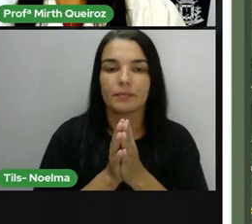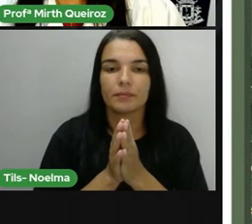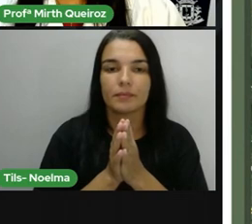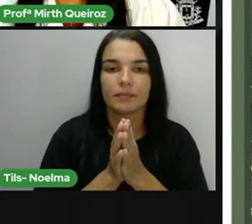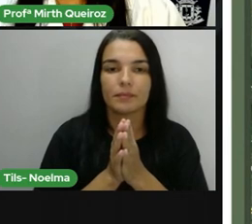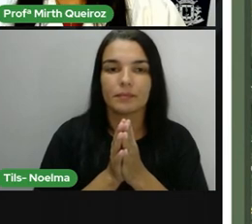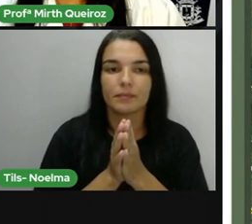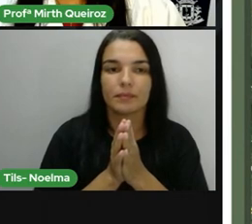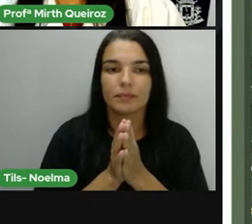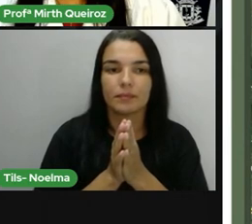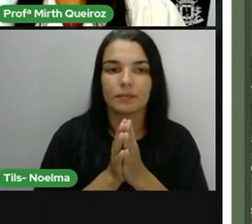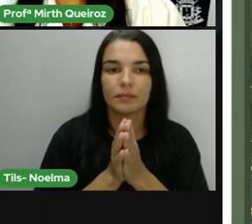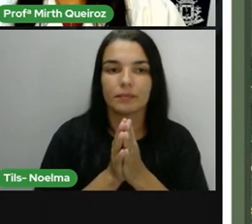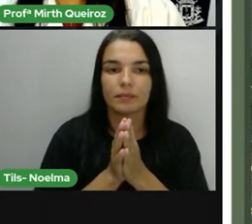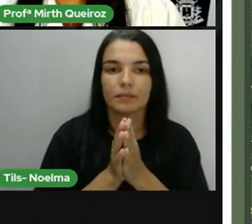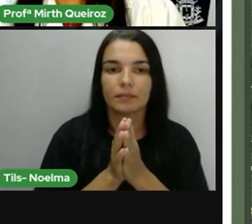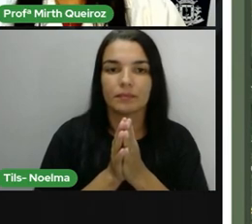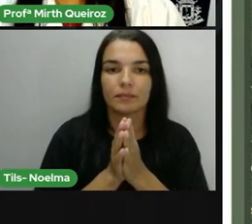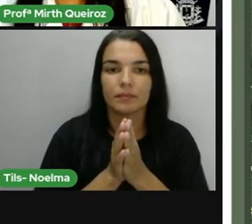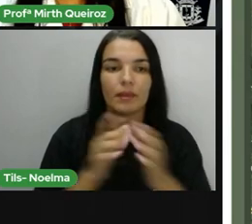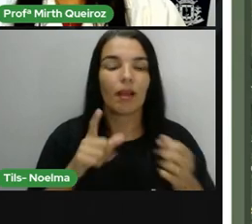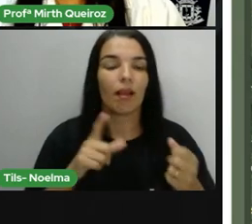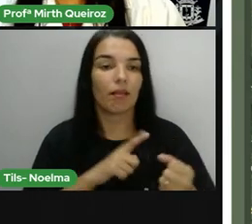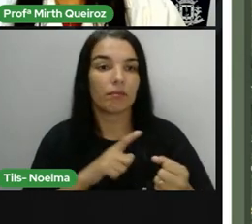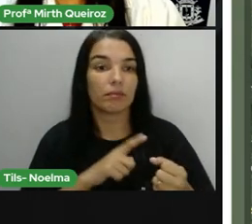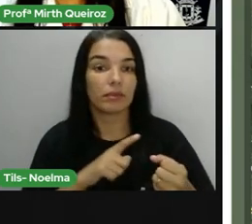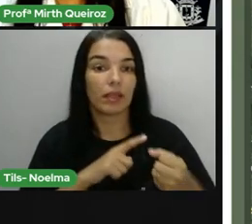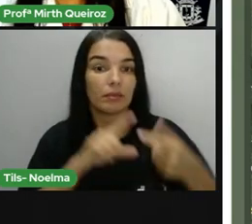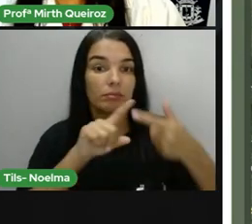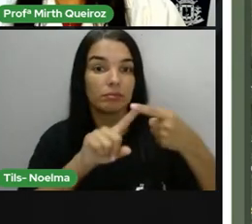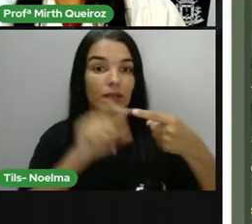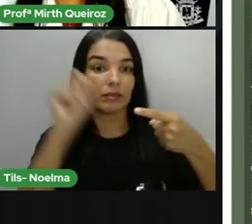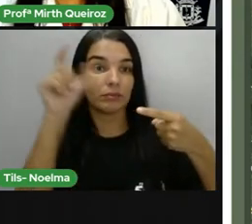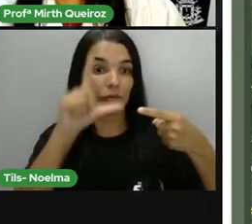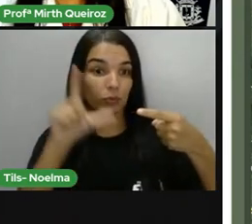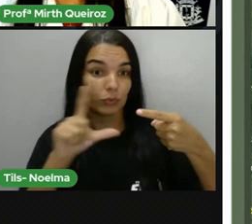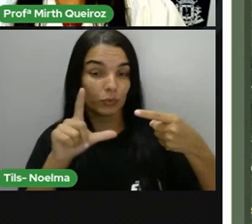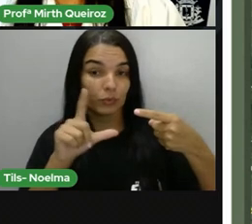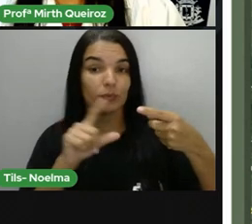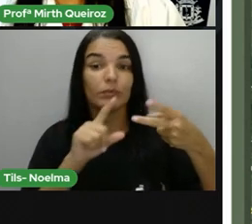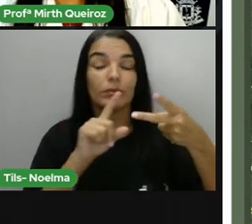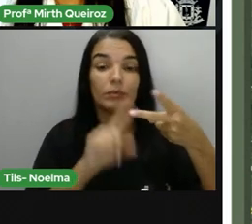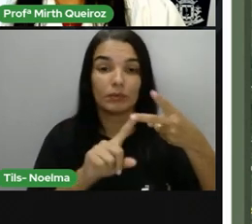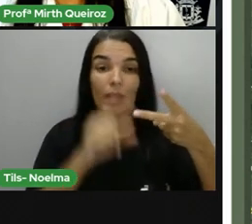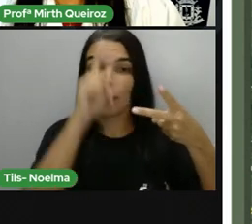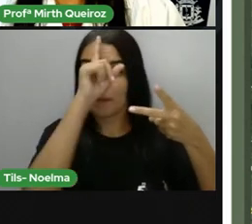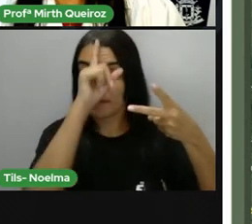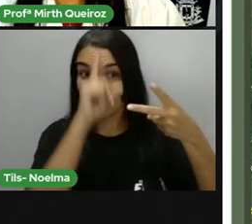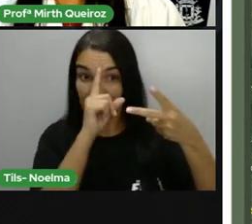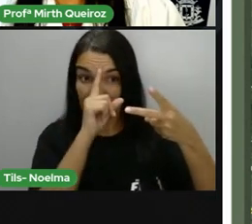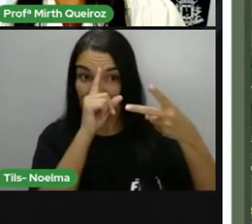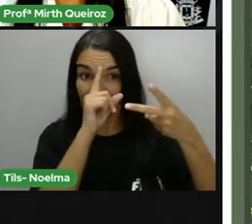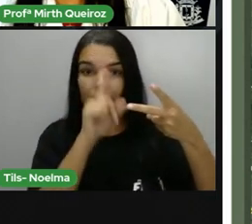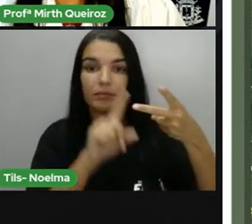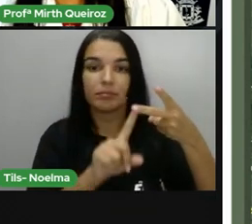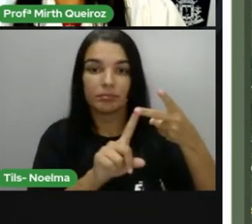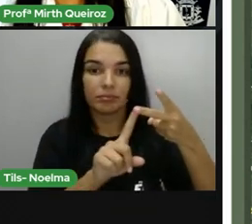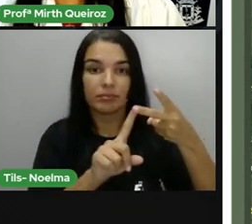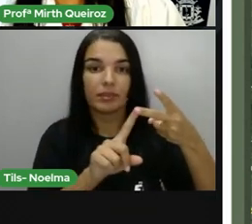a Lagoa Grande, certo? A de azul. Lagoa Prato Raso, amarelo, Lagoa da